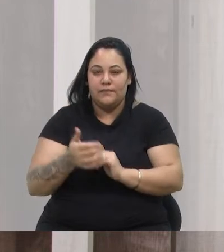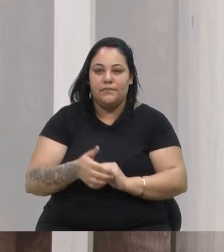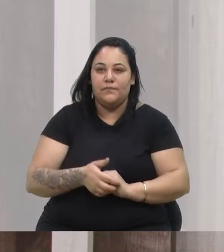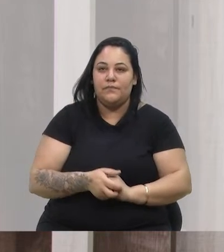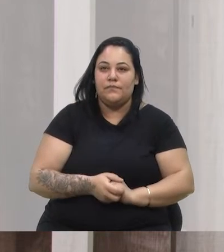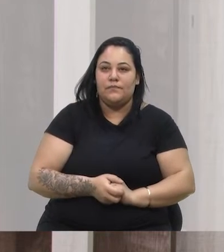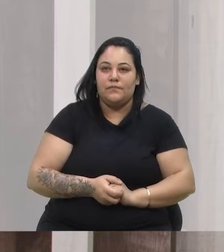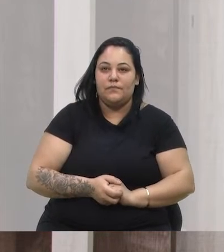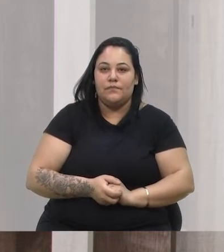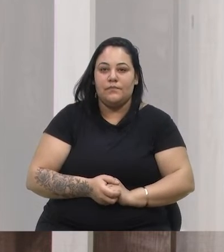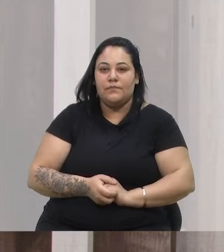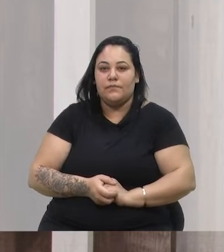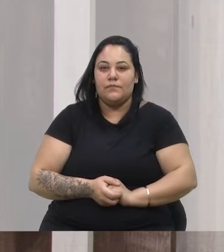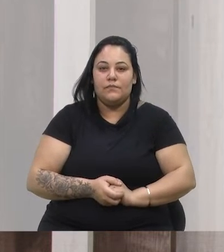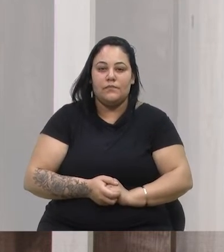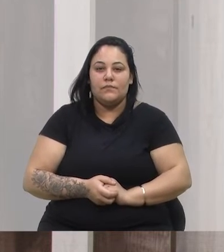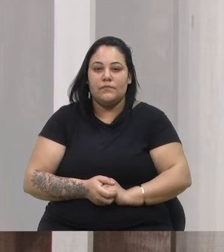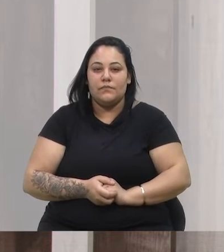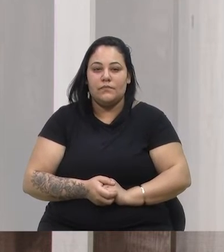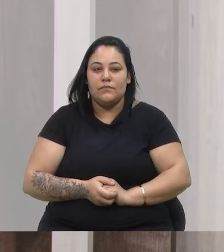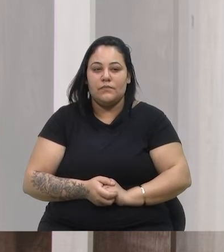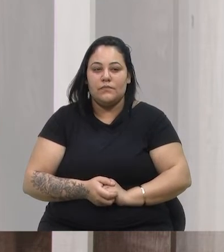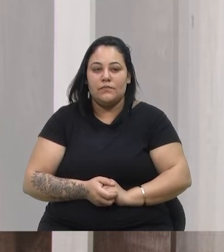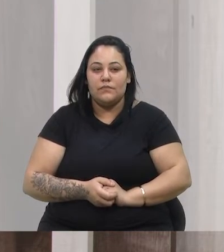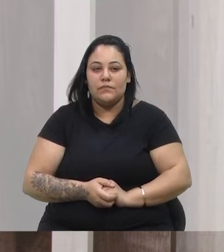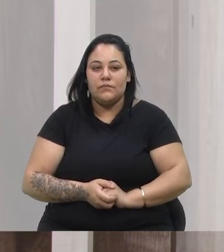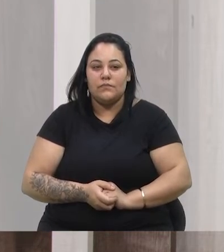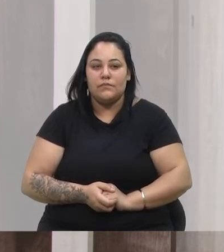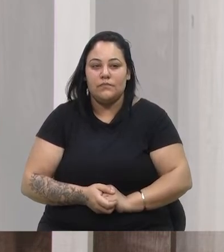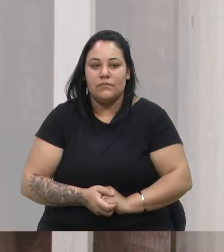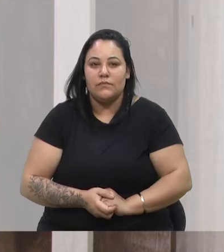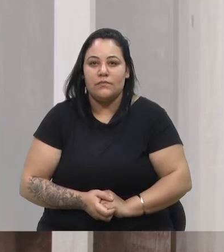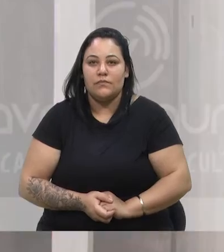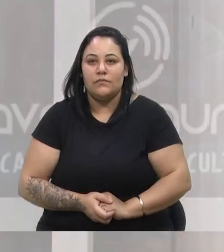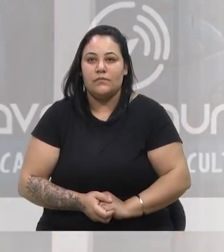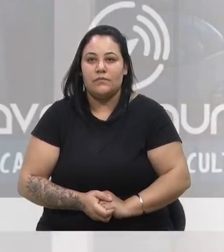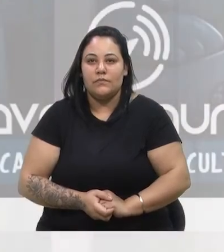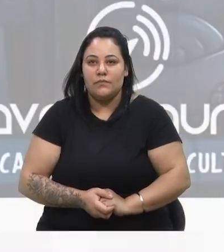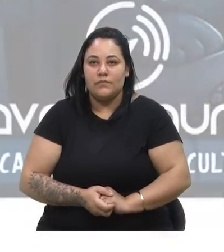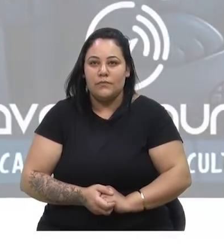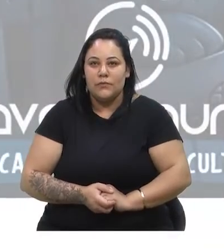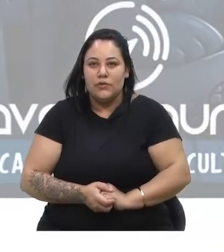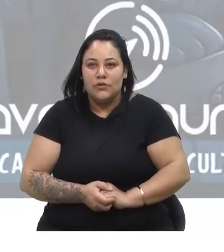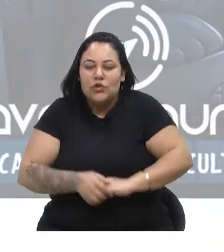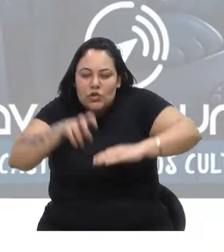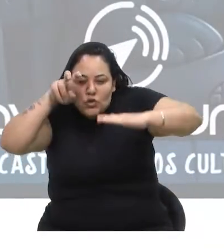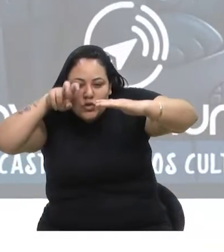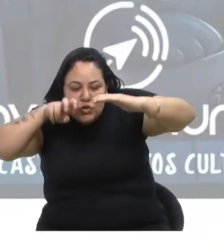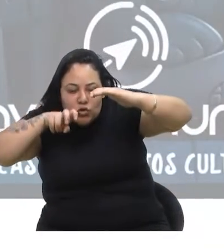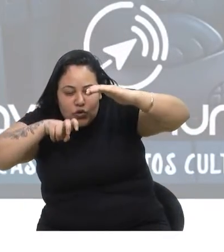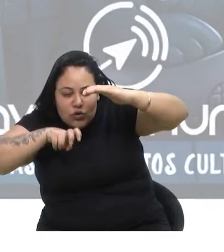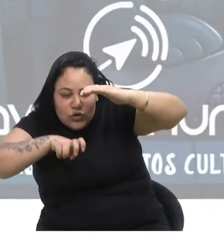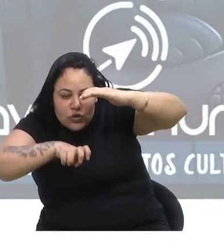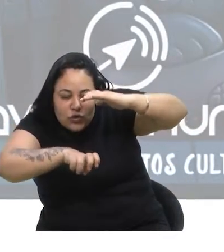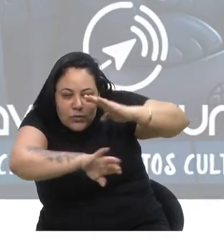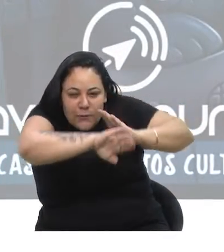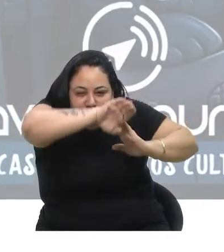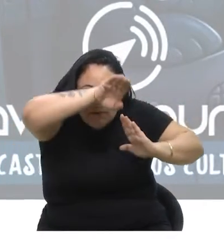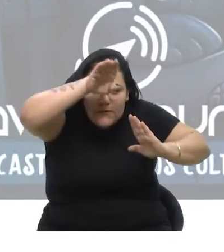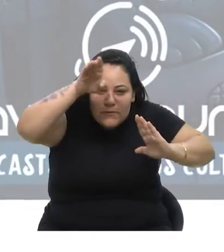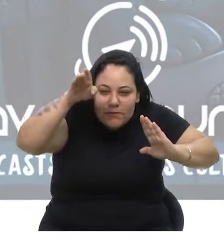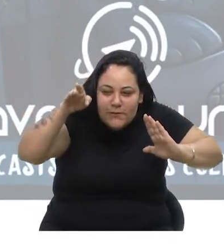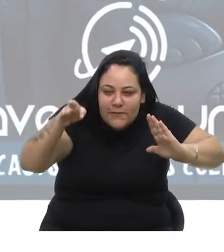crianças e os adolescentes. Roda aí então o próximo trecho. Mas ao entrar na escuridão da caverna,